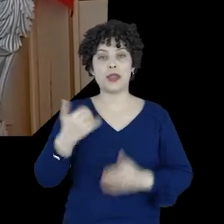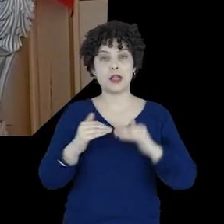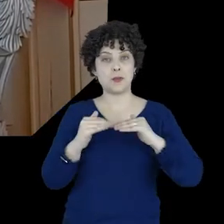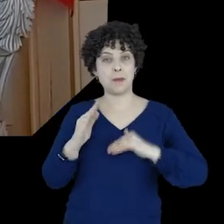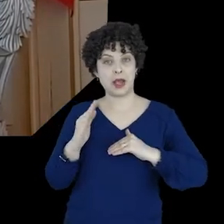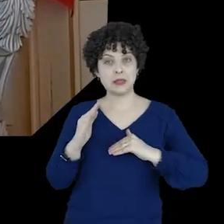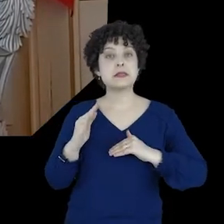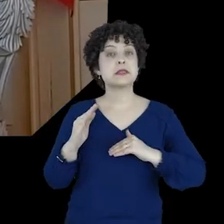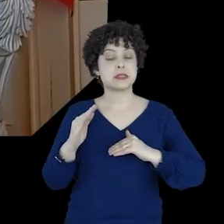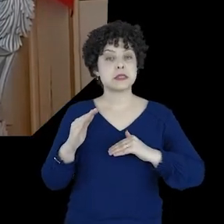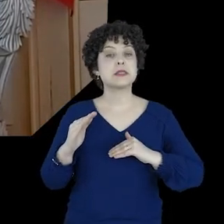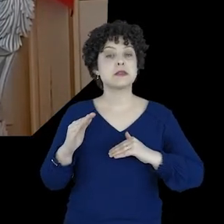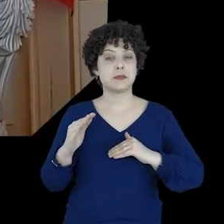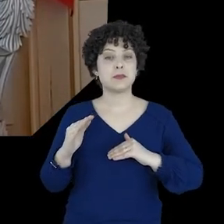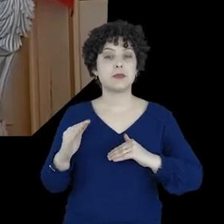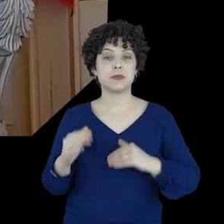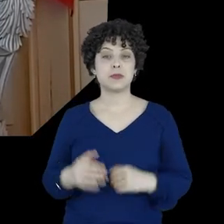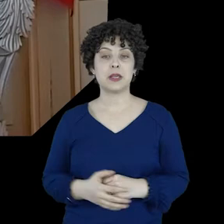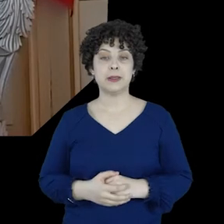maioridade.